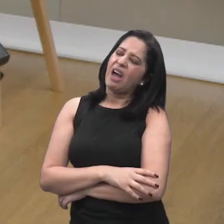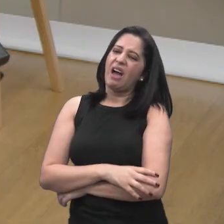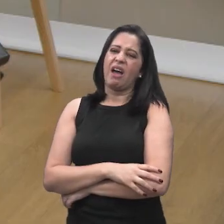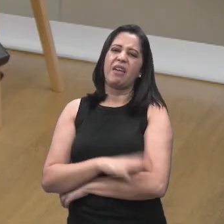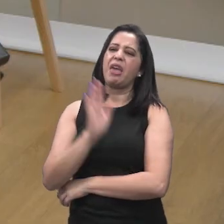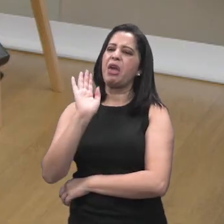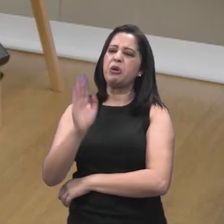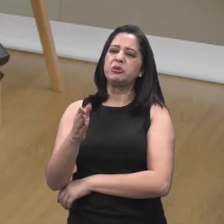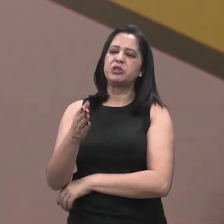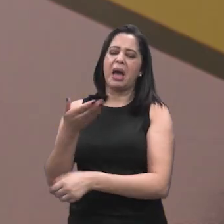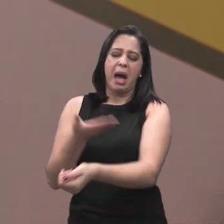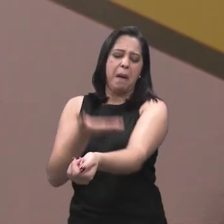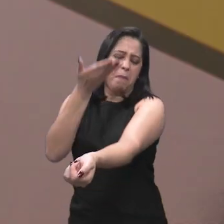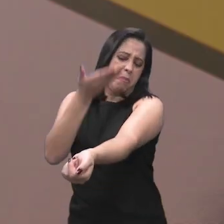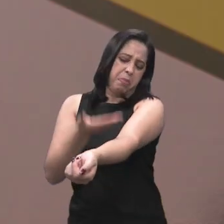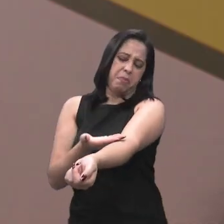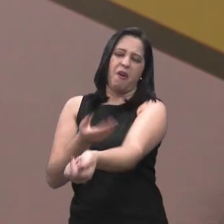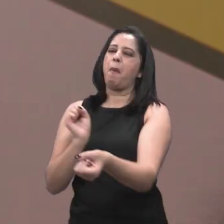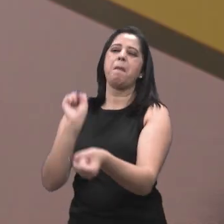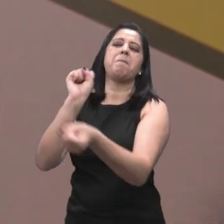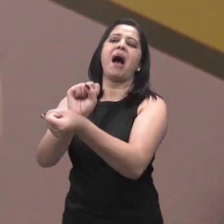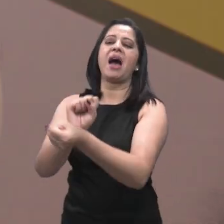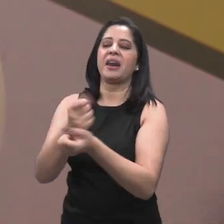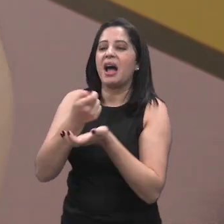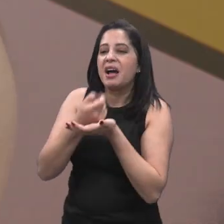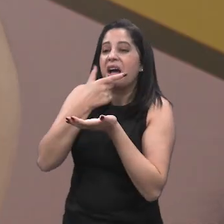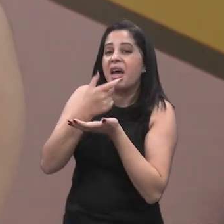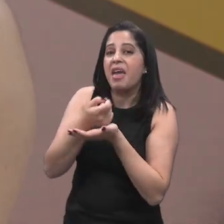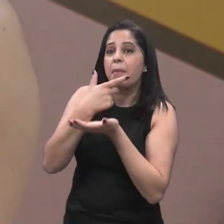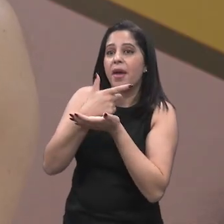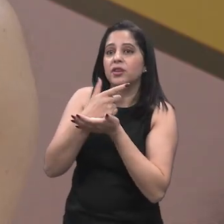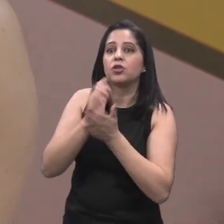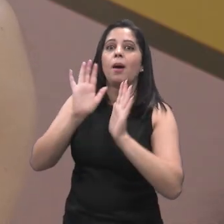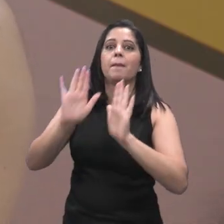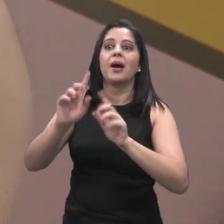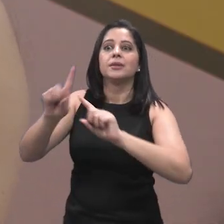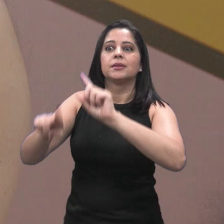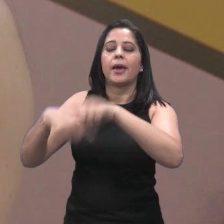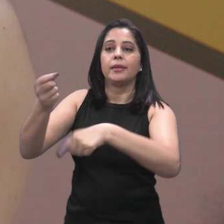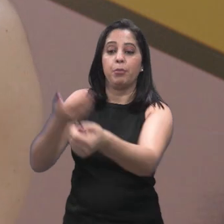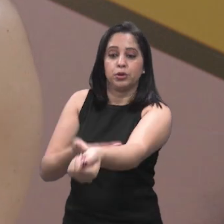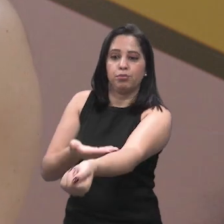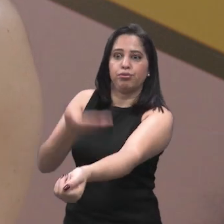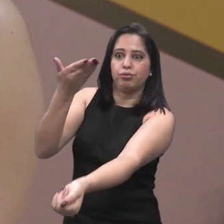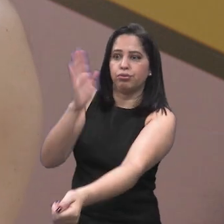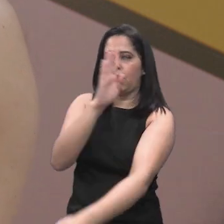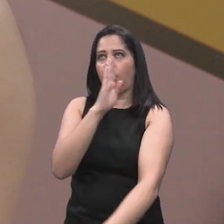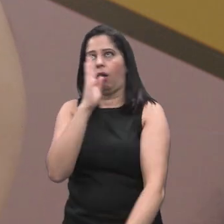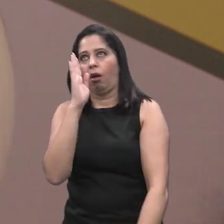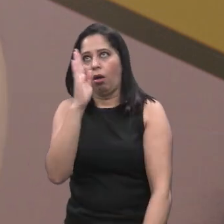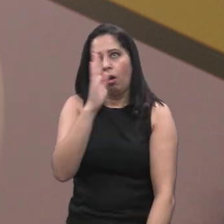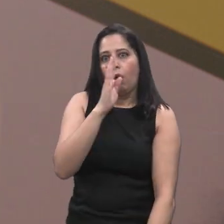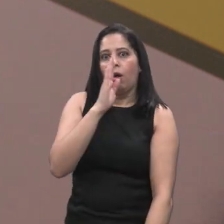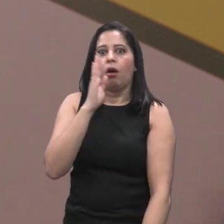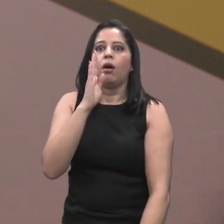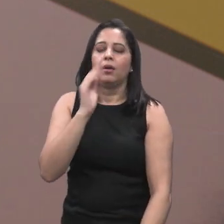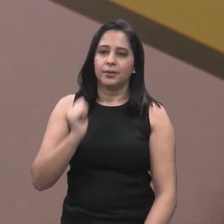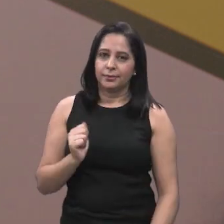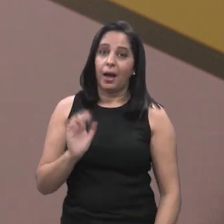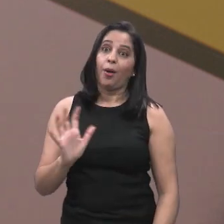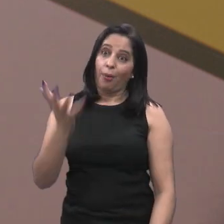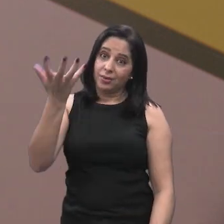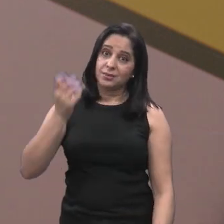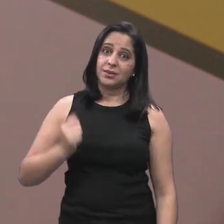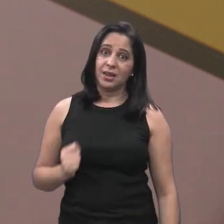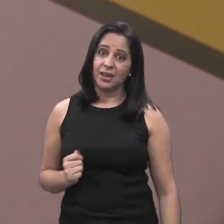acontece muitas vezes é que o paciente fala: eu tô bom da pressão arterial, vou parar por conta própria. E aí tem uma crise